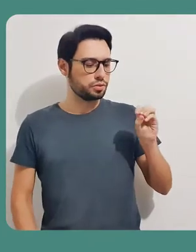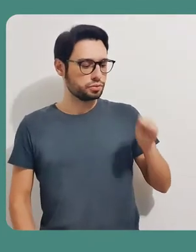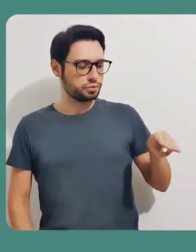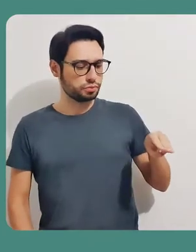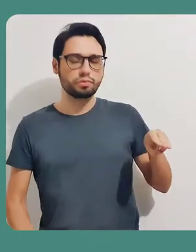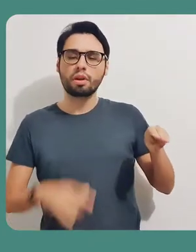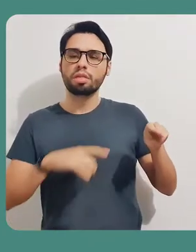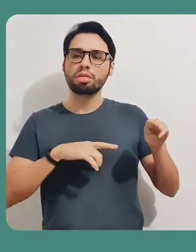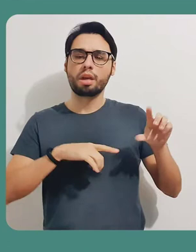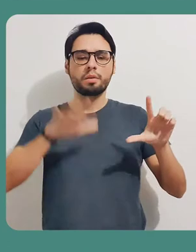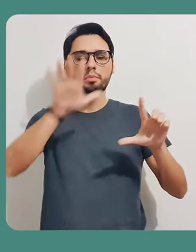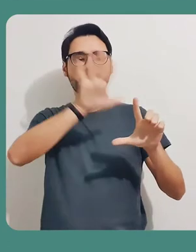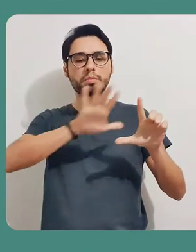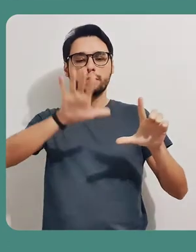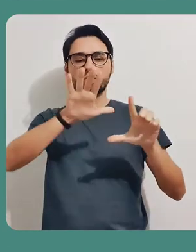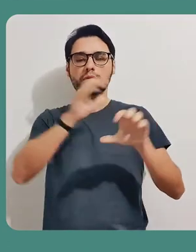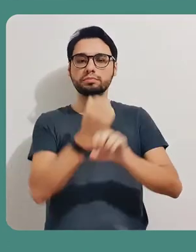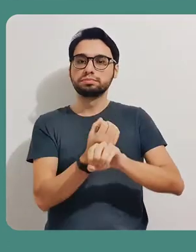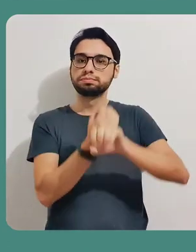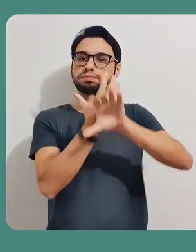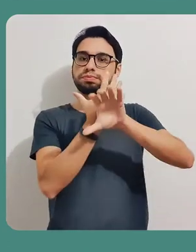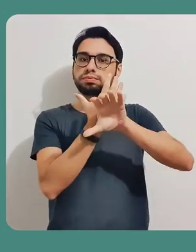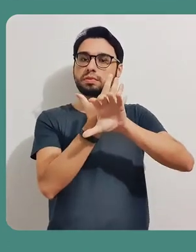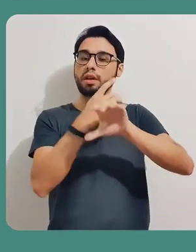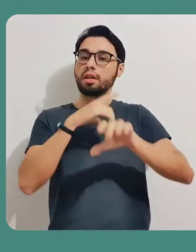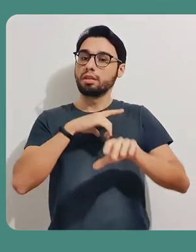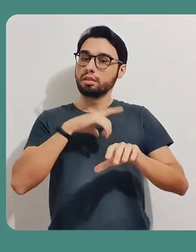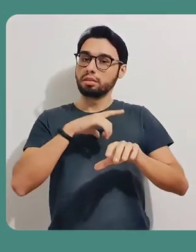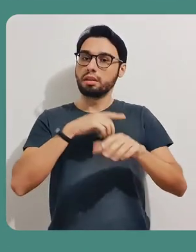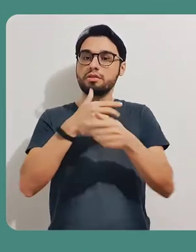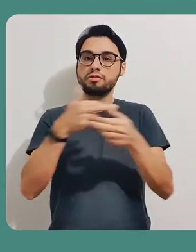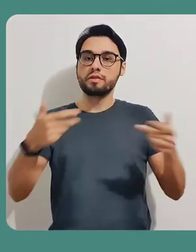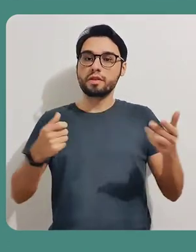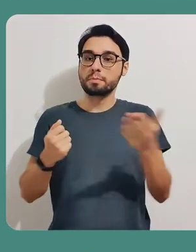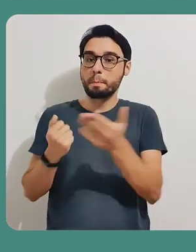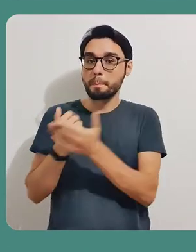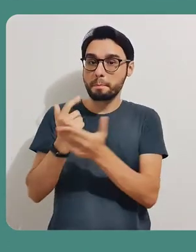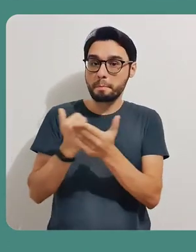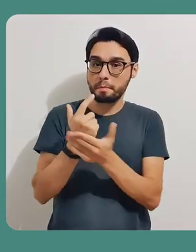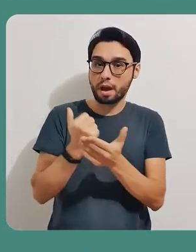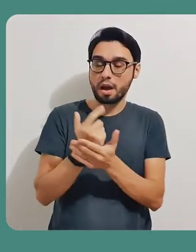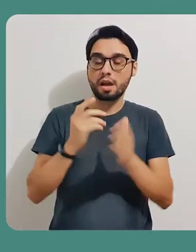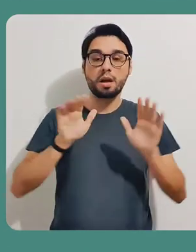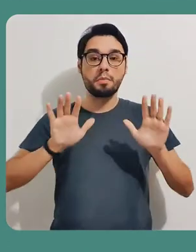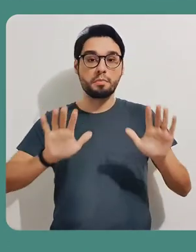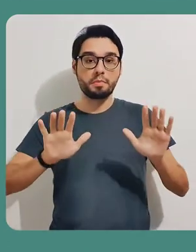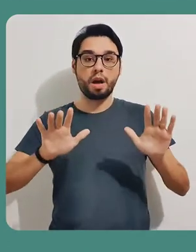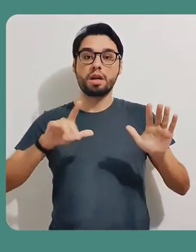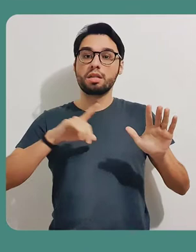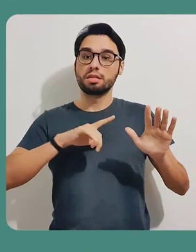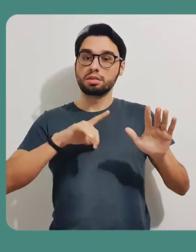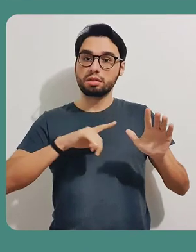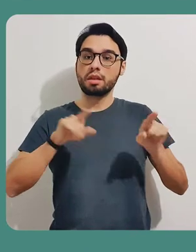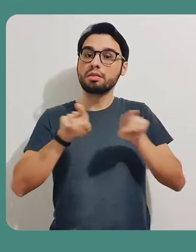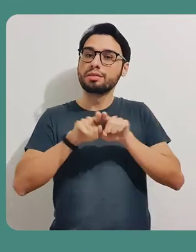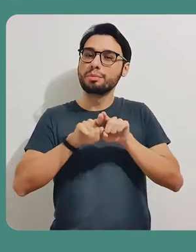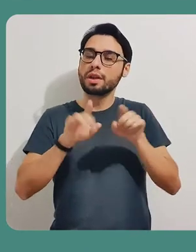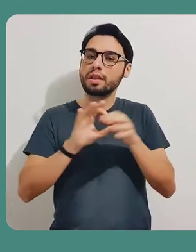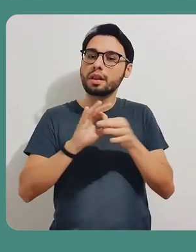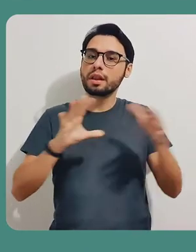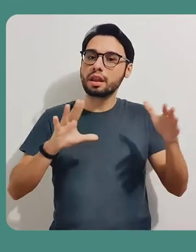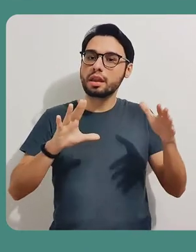pus um é uma plataforma de web conferência que disponibiliza serviços pagos entretanto